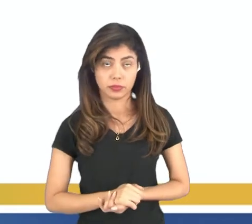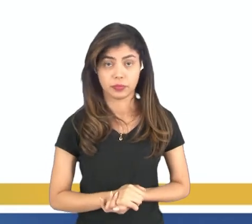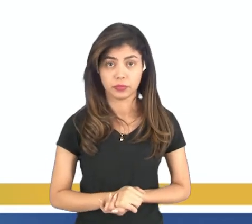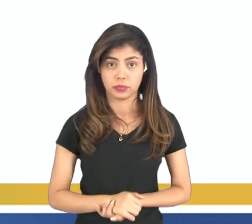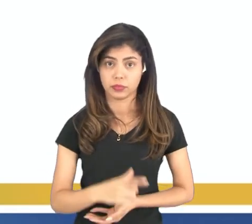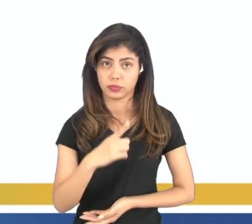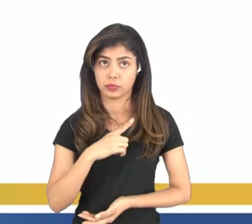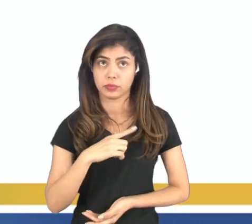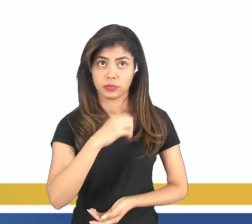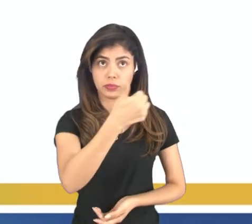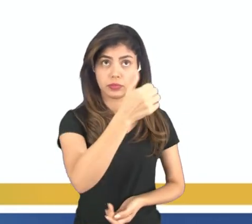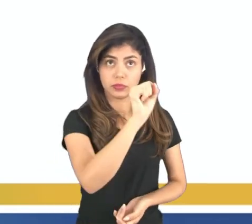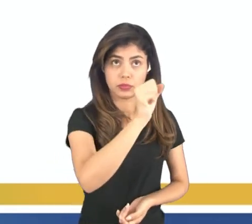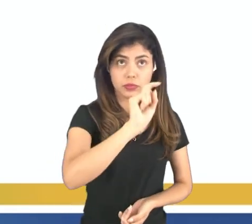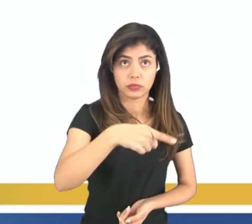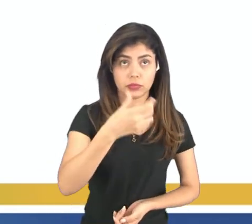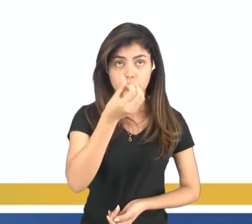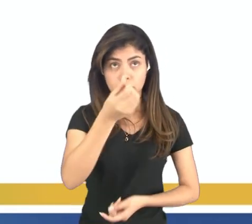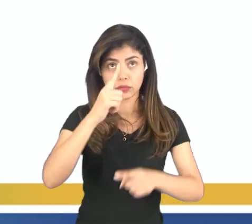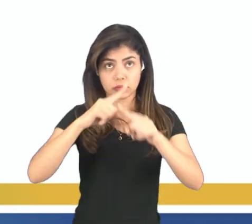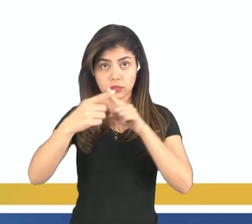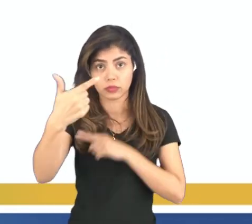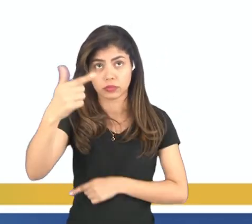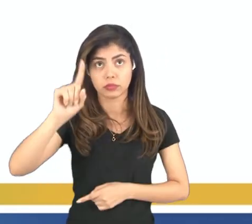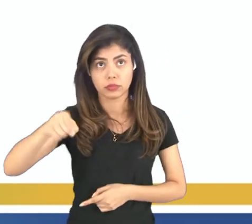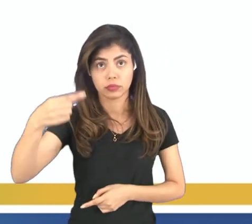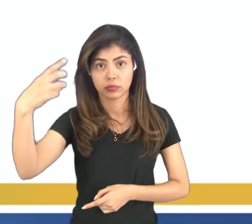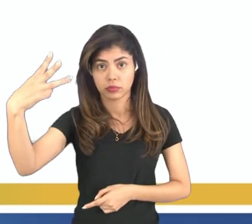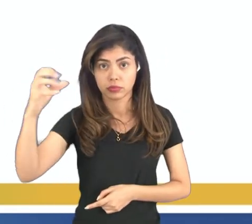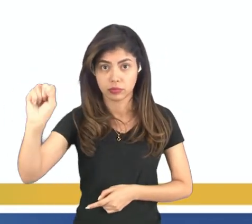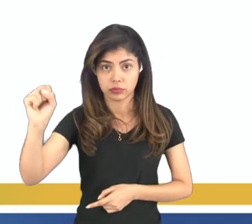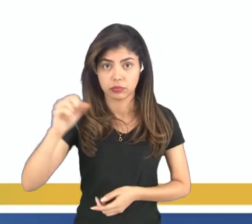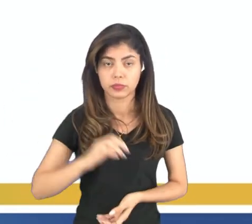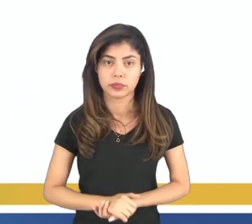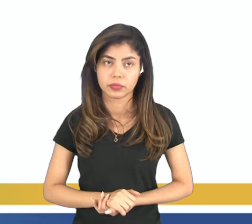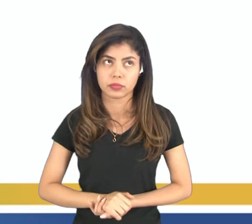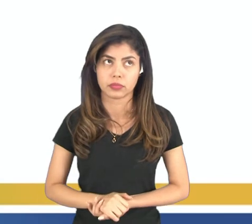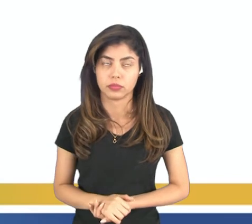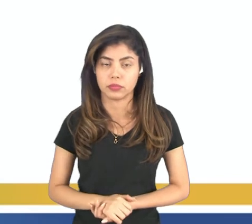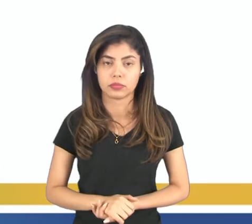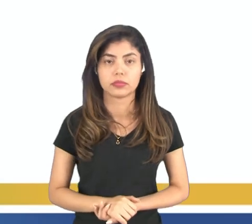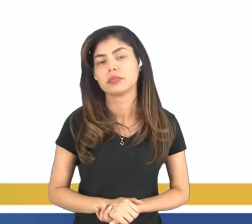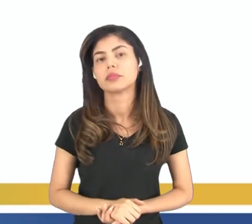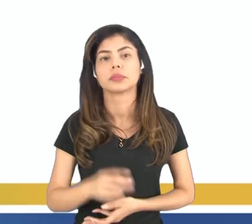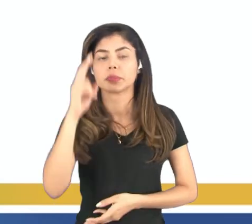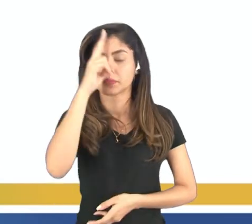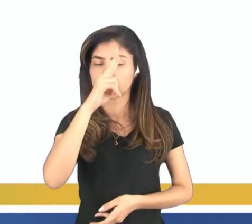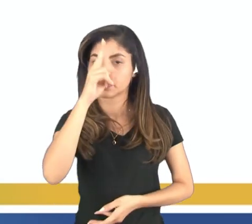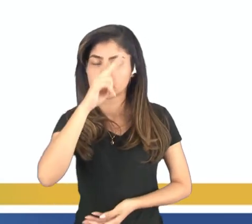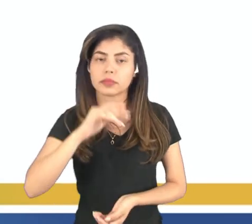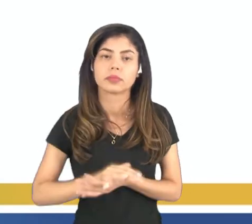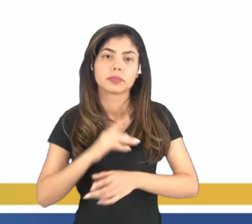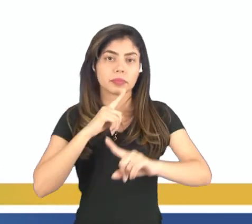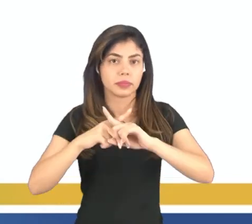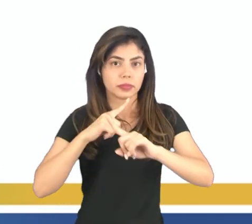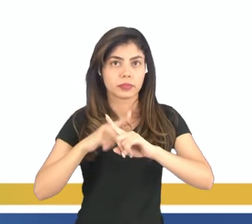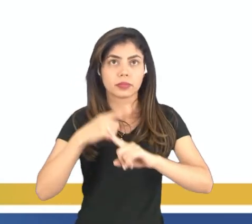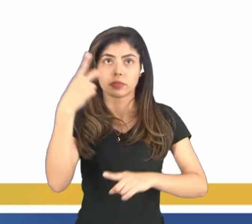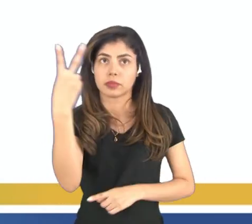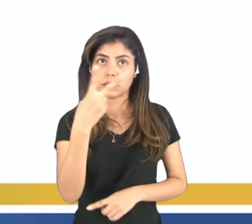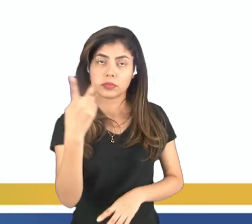então nós temos 18,6 x 2,38 lembra que para multiplicar